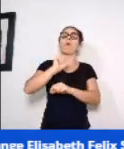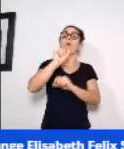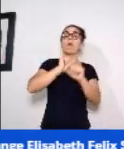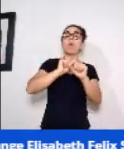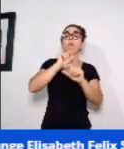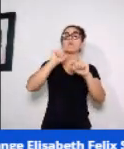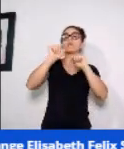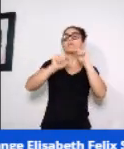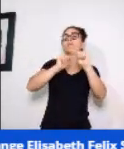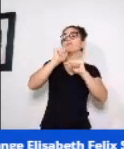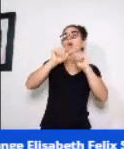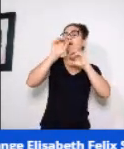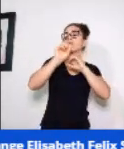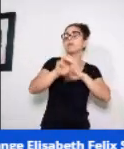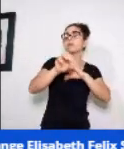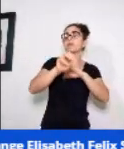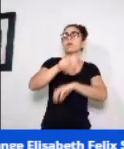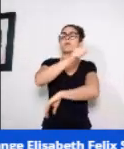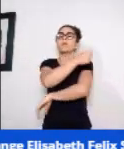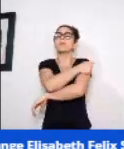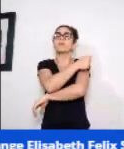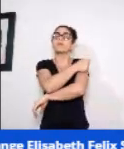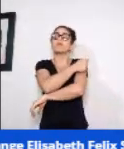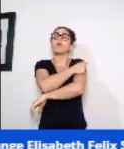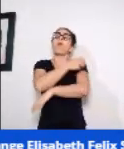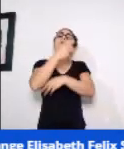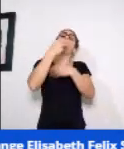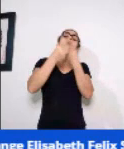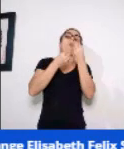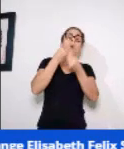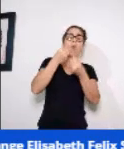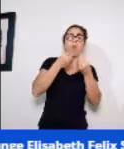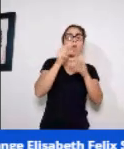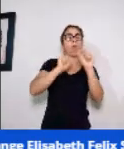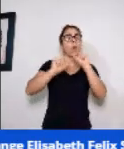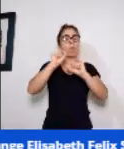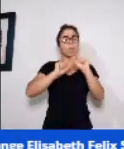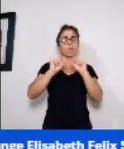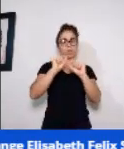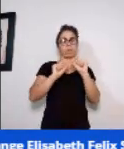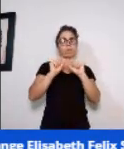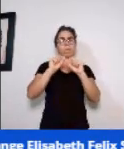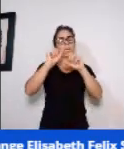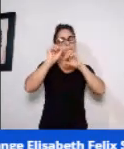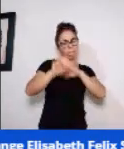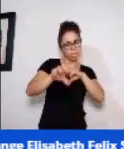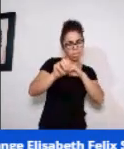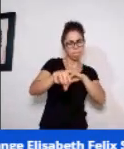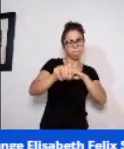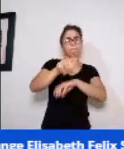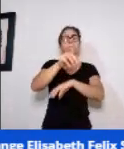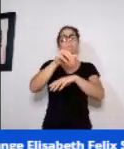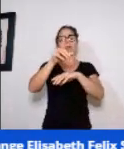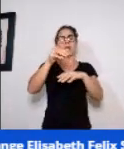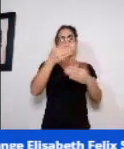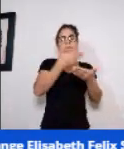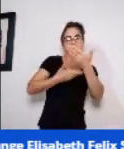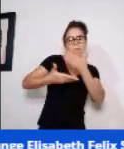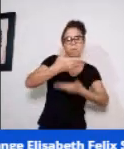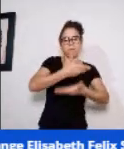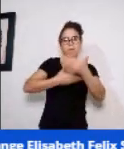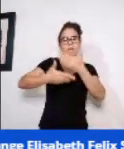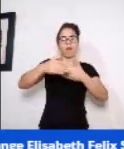né? O que eu posso trabalhar com as crianças em si, numa maneira de uma avaliação formativa, né? E dentro